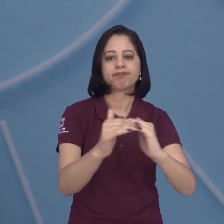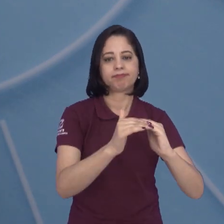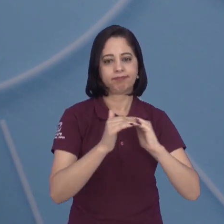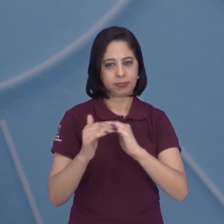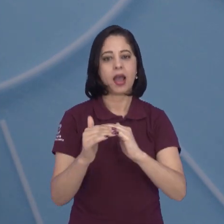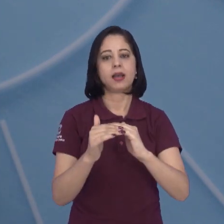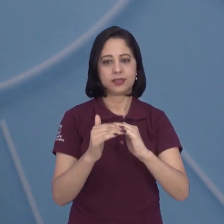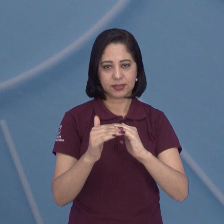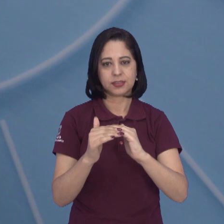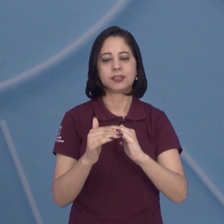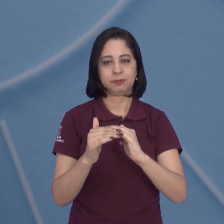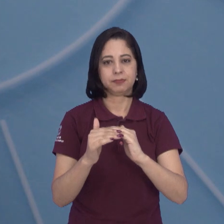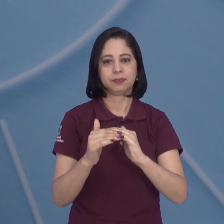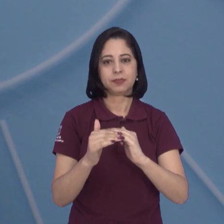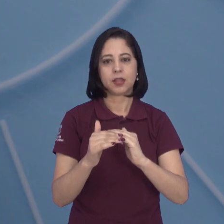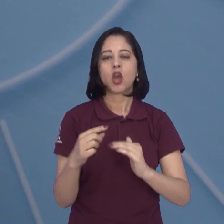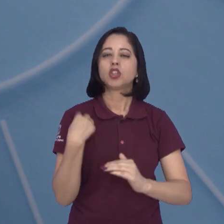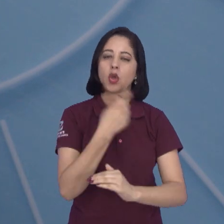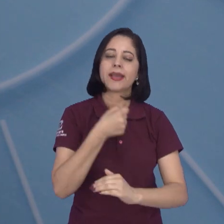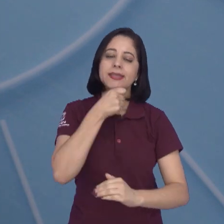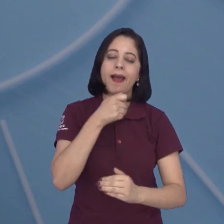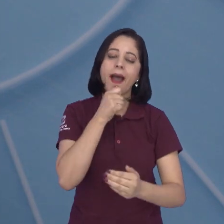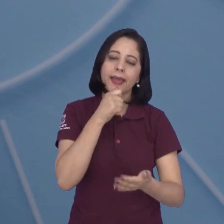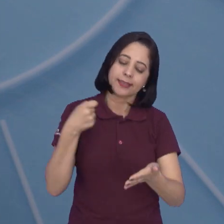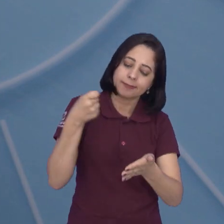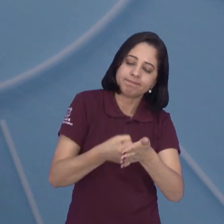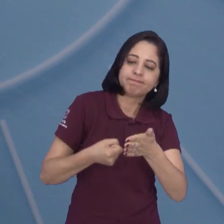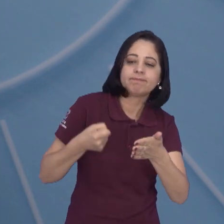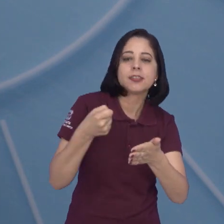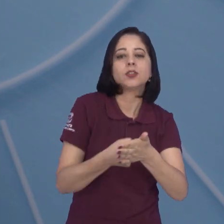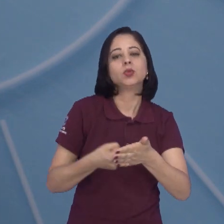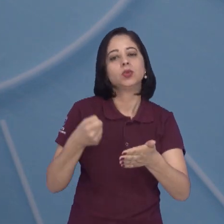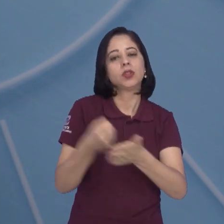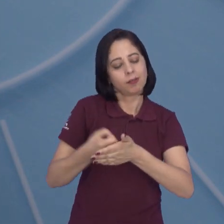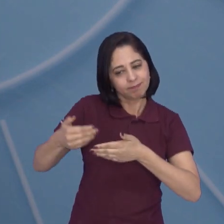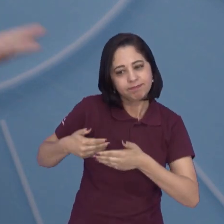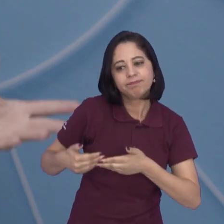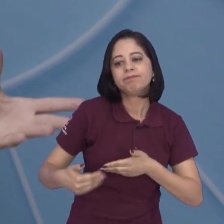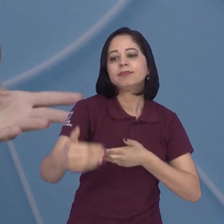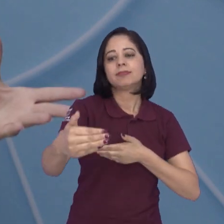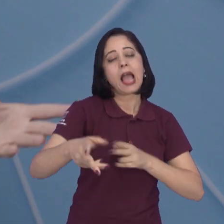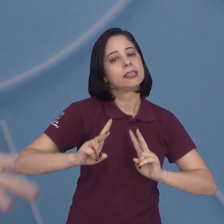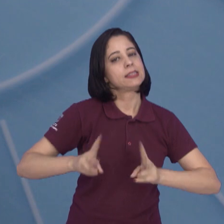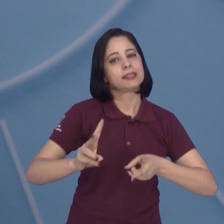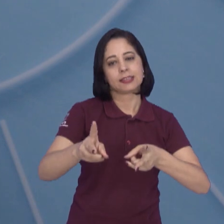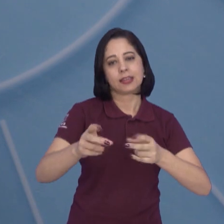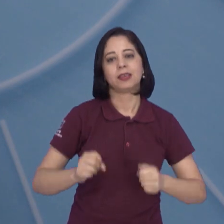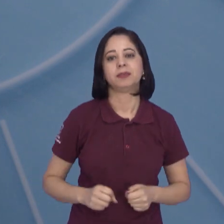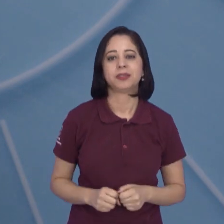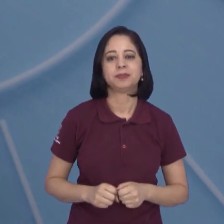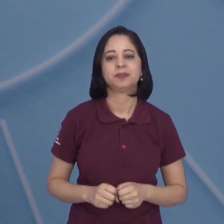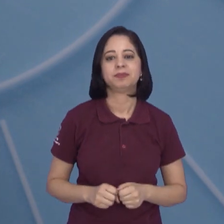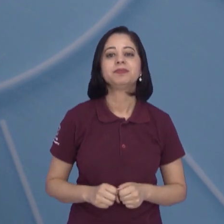os setores. Trabalharemos ainda muito para isso, é uma luta que segue e seguirá sempre, na minha visão, né?